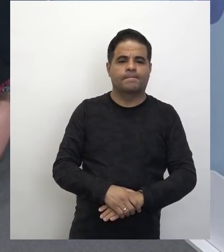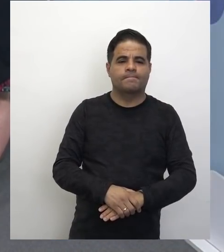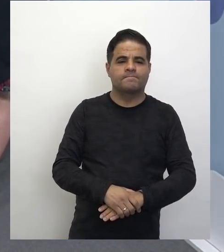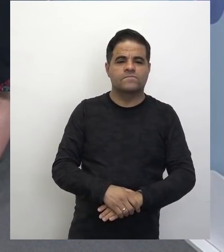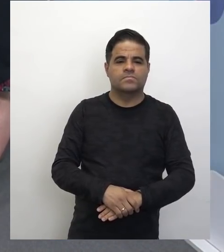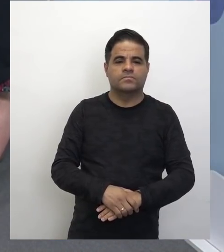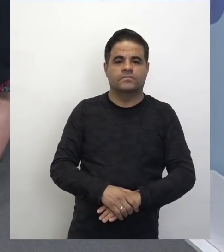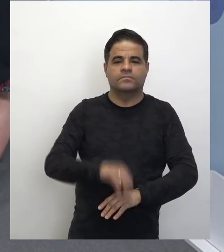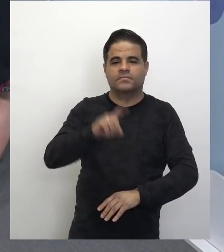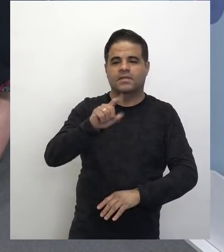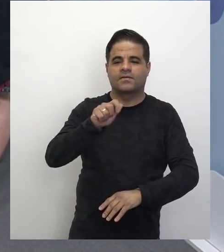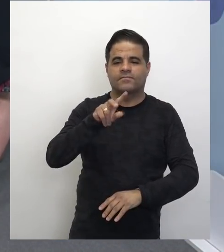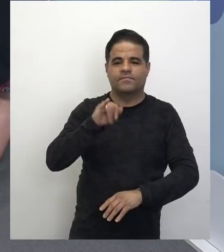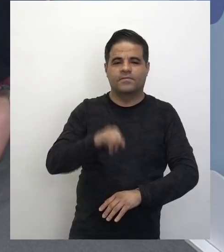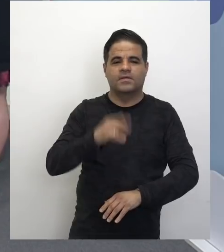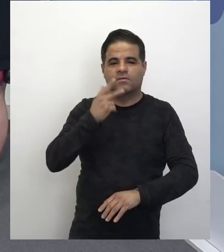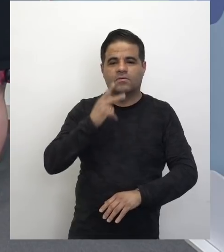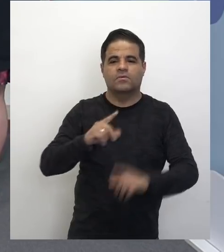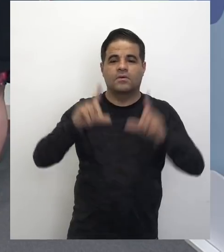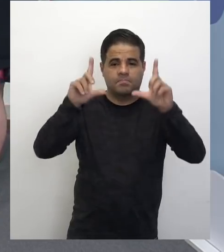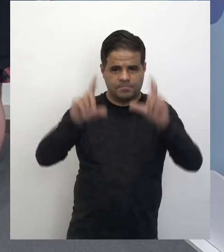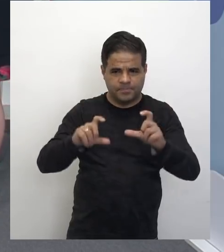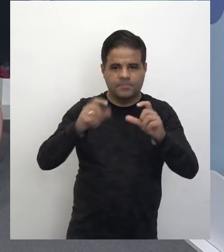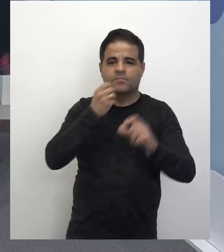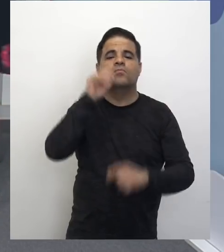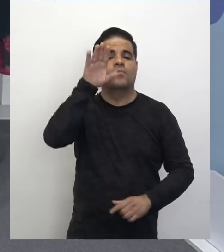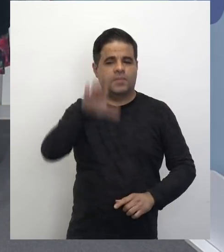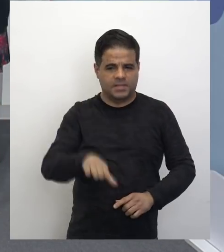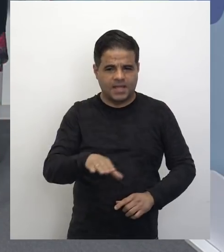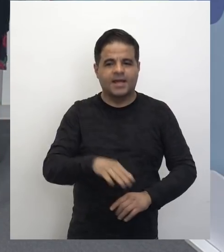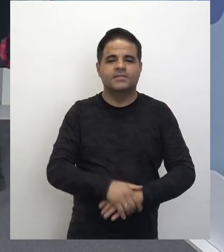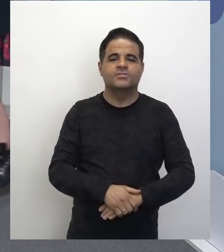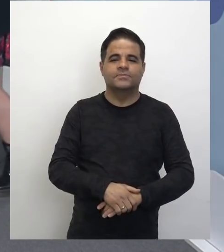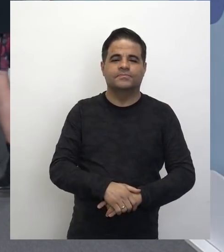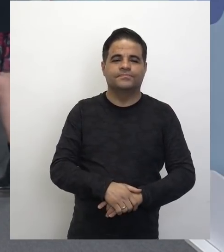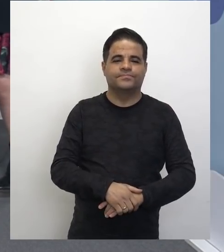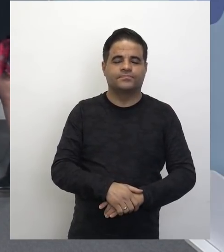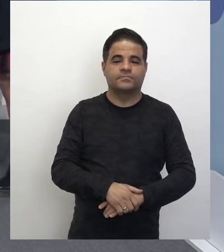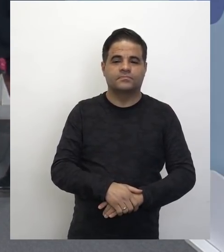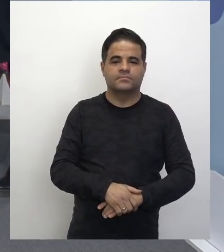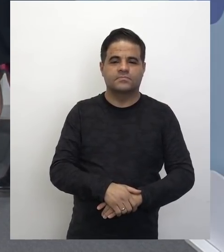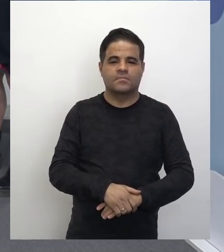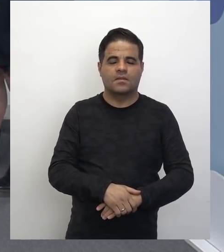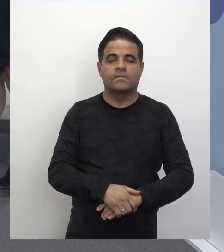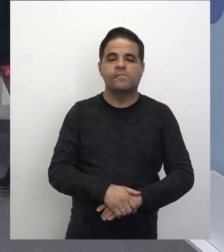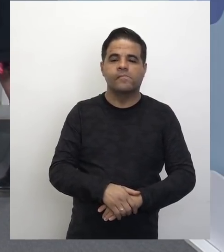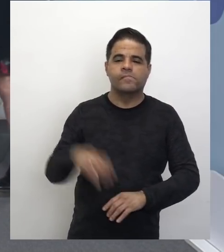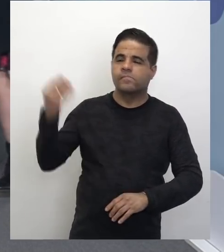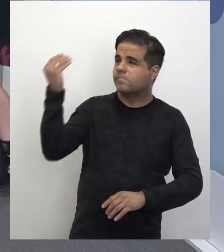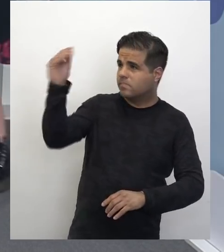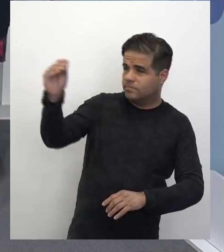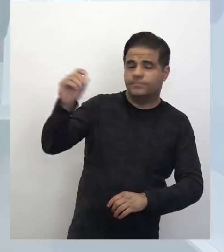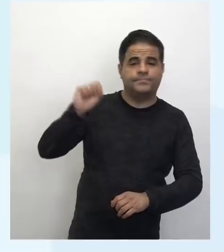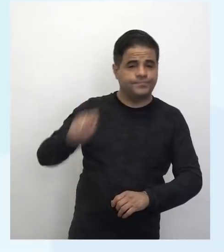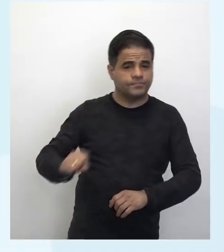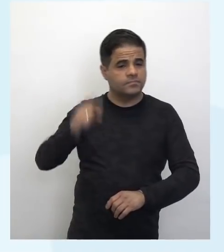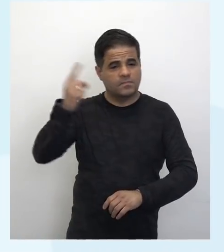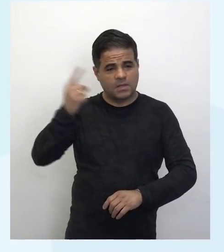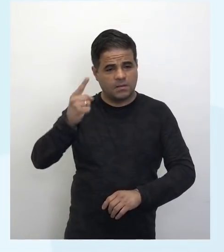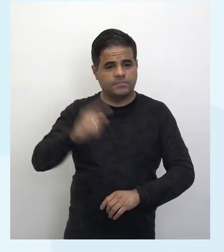tarde. Print, boa tarde. Ou, né, podemos colocar aqui qualquer coisa. Então,